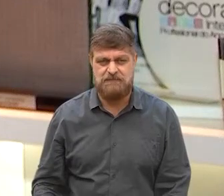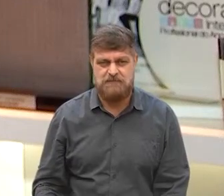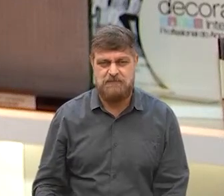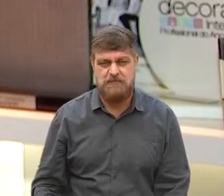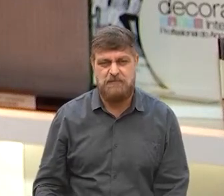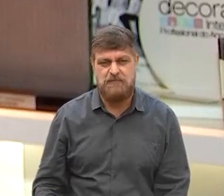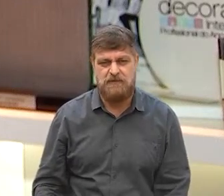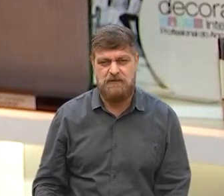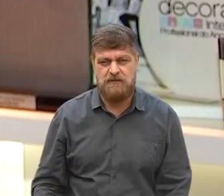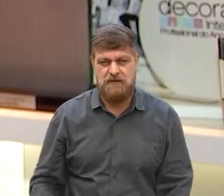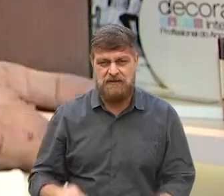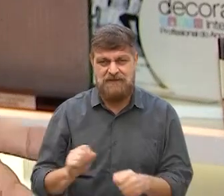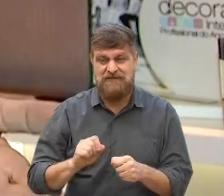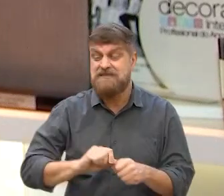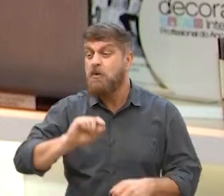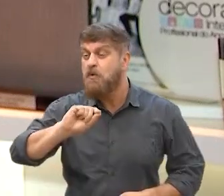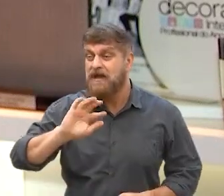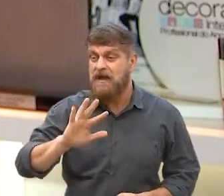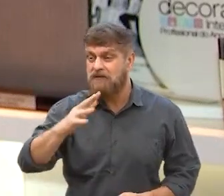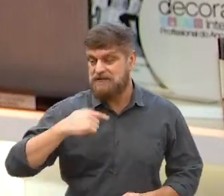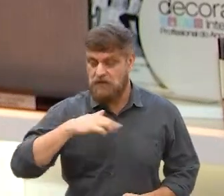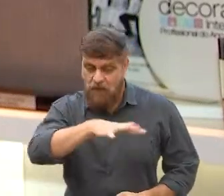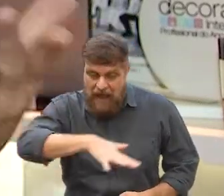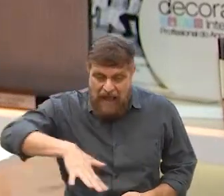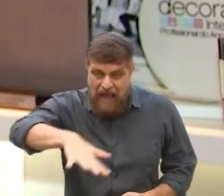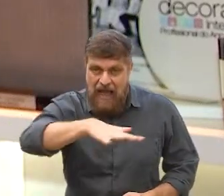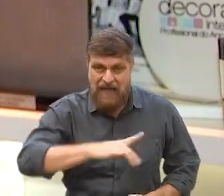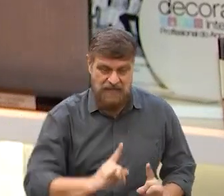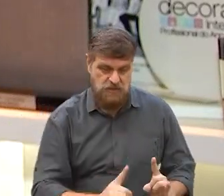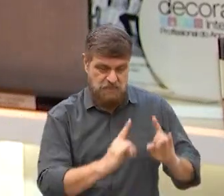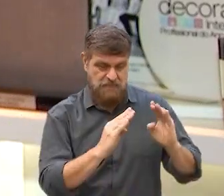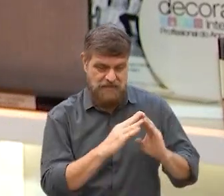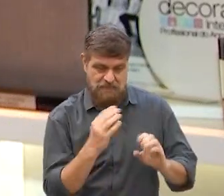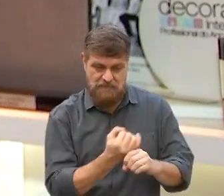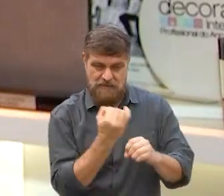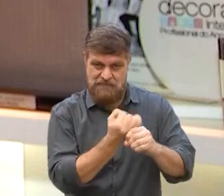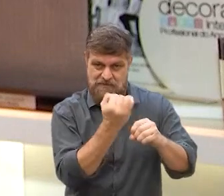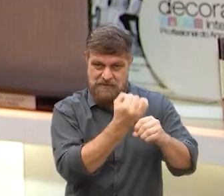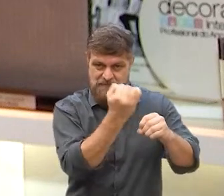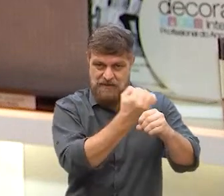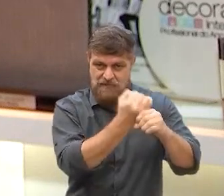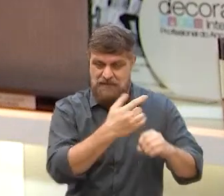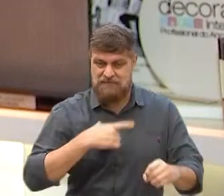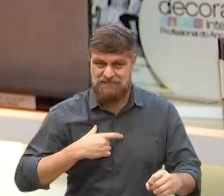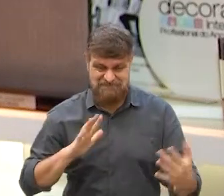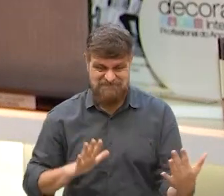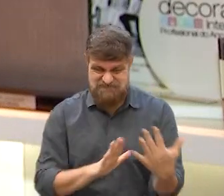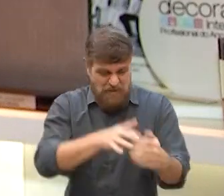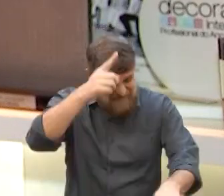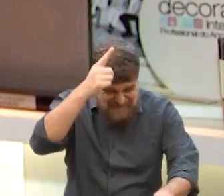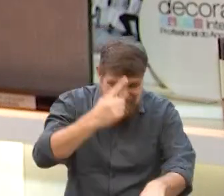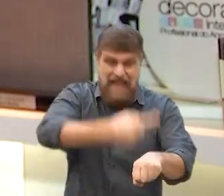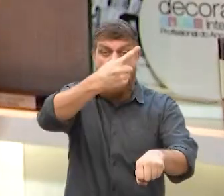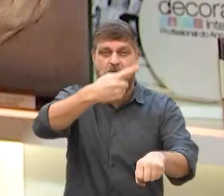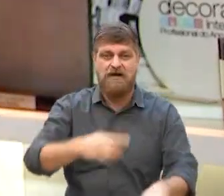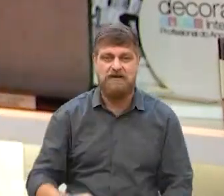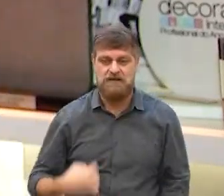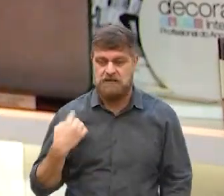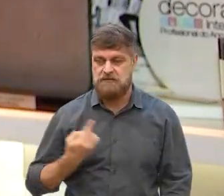baixos, a empreendedora fala de como driblou as crises. No corporativo, a gente quase não sente tanto